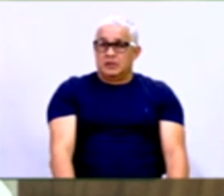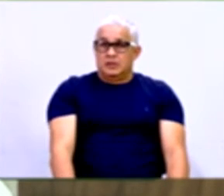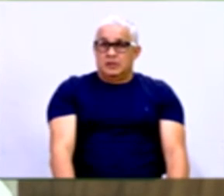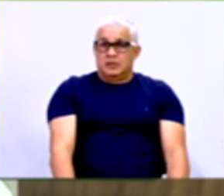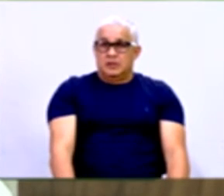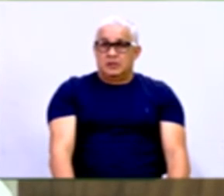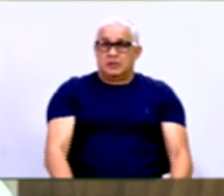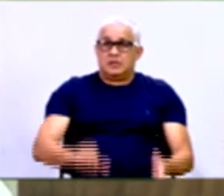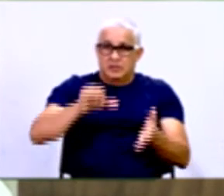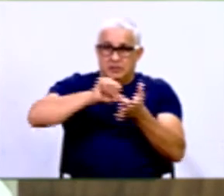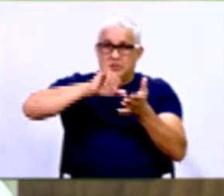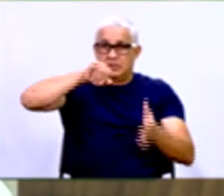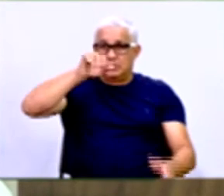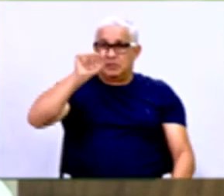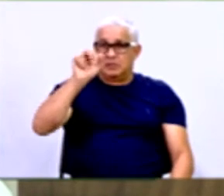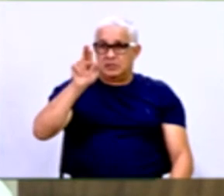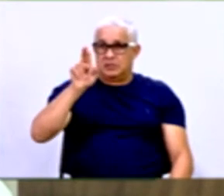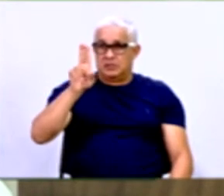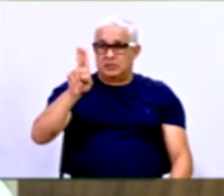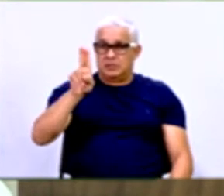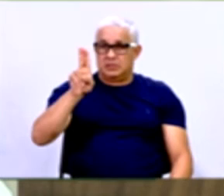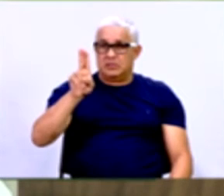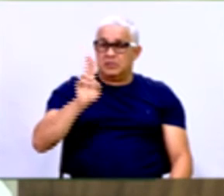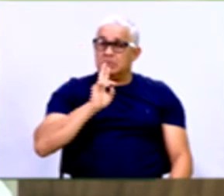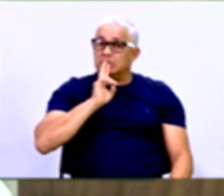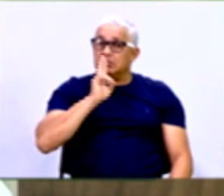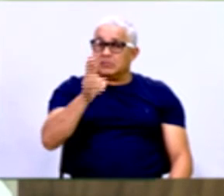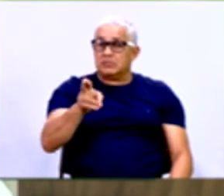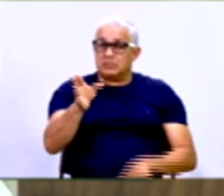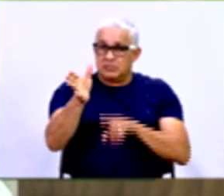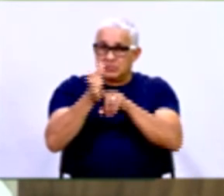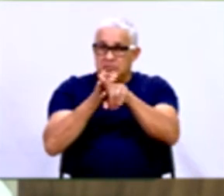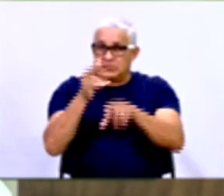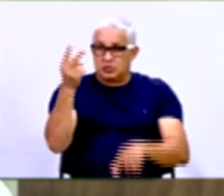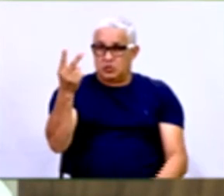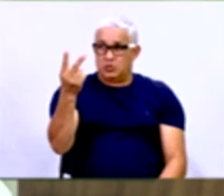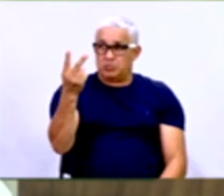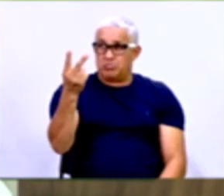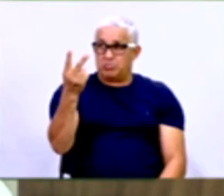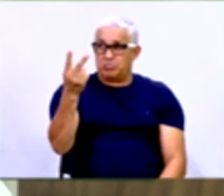O Paulo de Jaru também respondeu a questão 2.